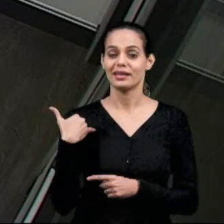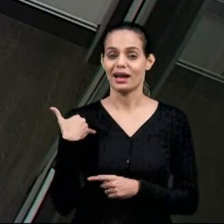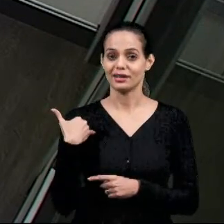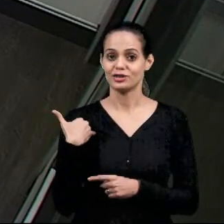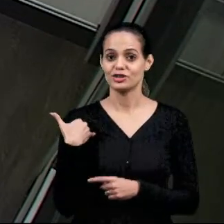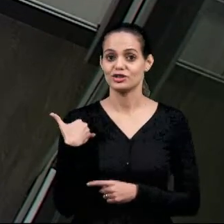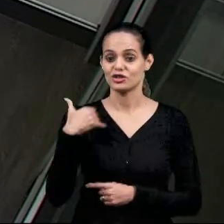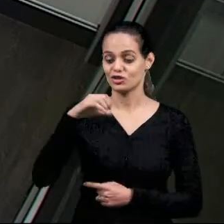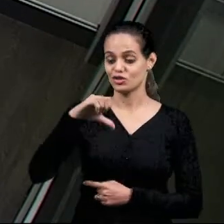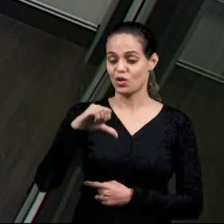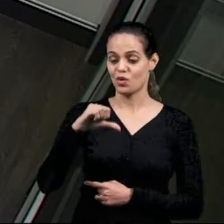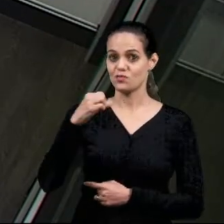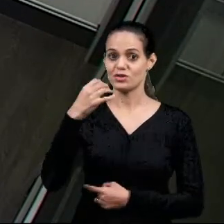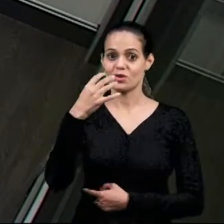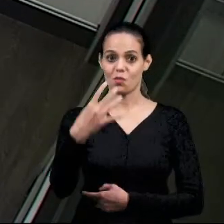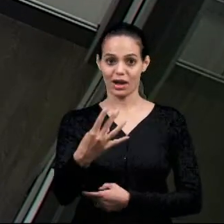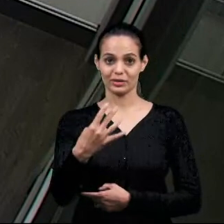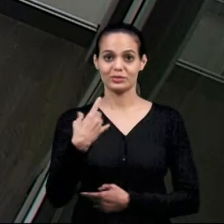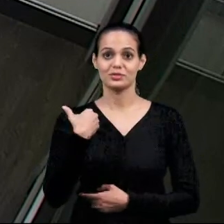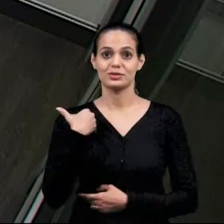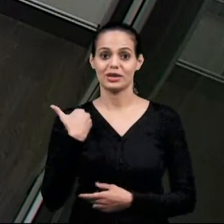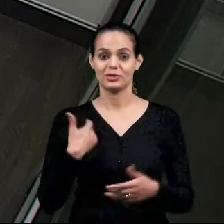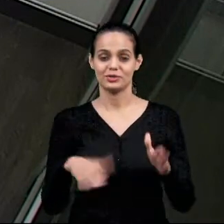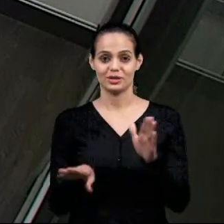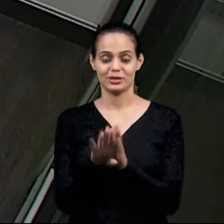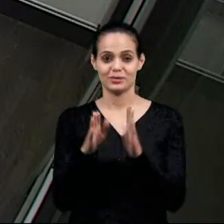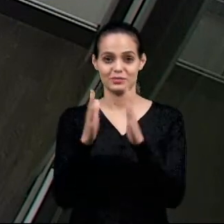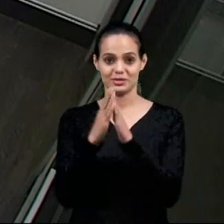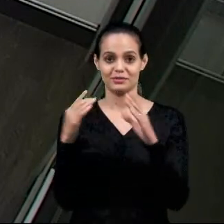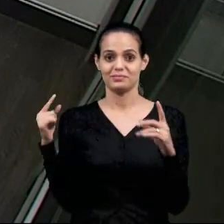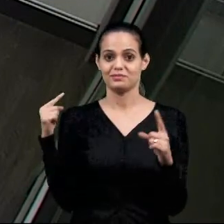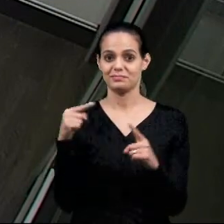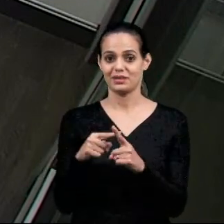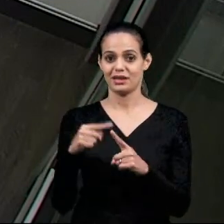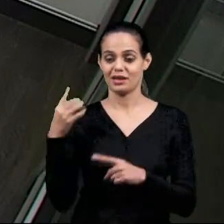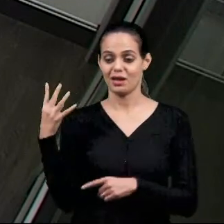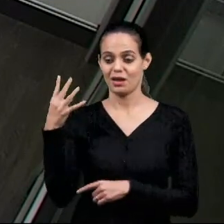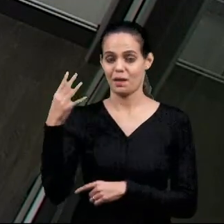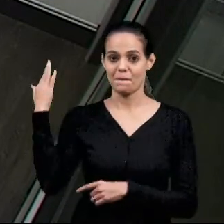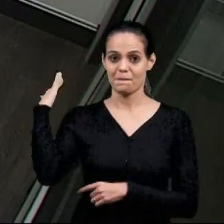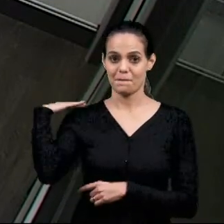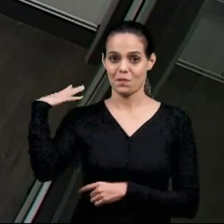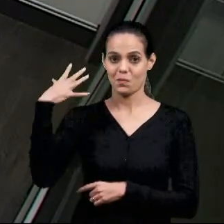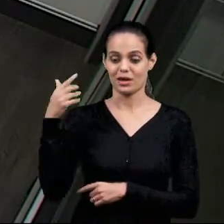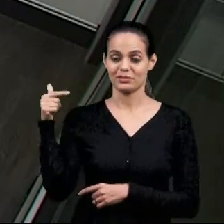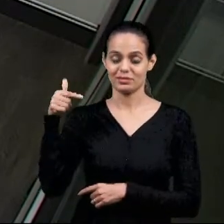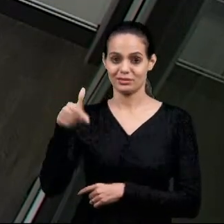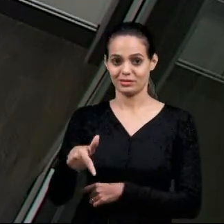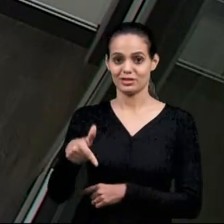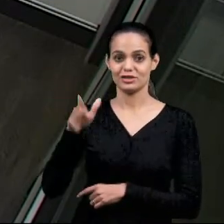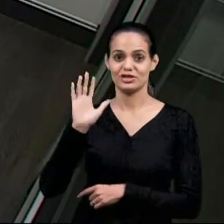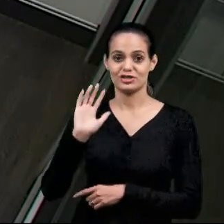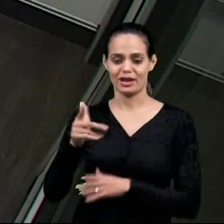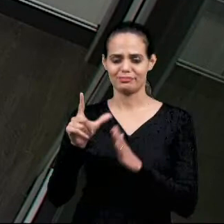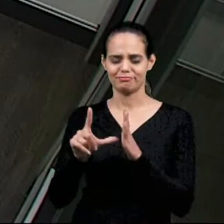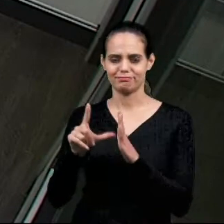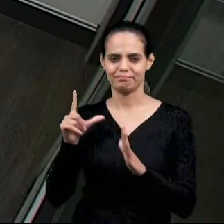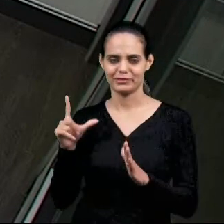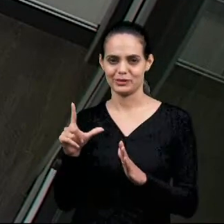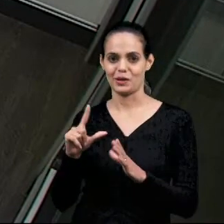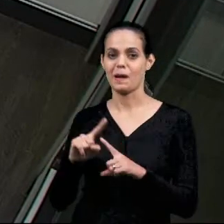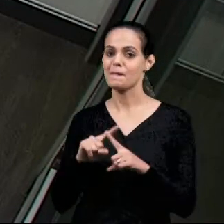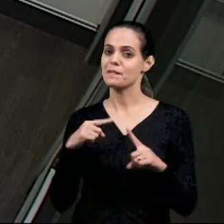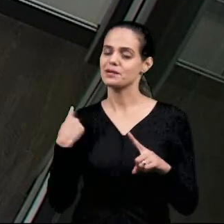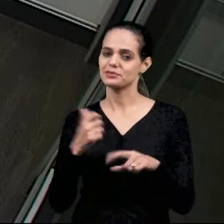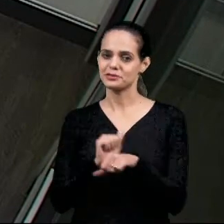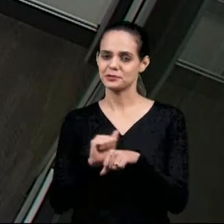então. Desde que nós chegamos em Praia da Costa 4... Ele já estava lá antes de nós. Ele estava lá antes de nós. Mas como nós chegamos na pandemia,